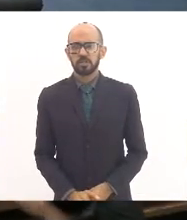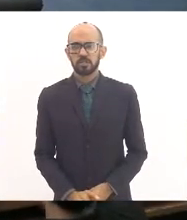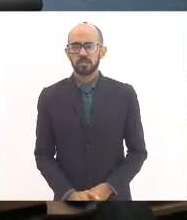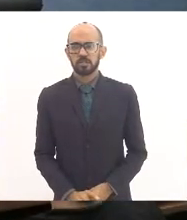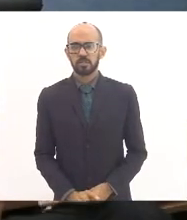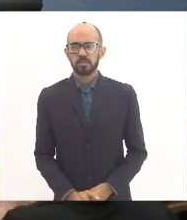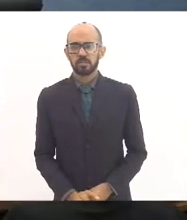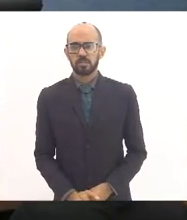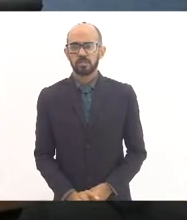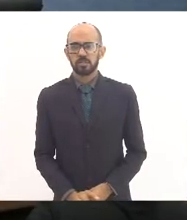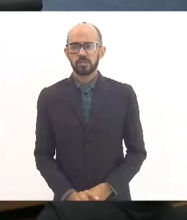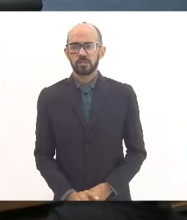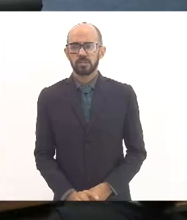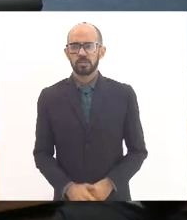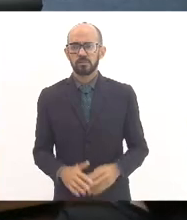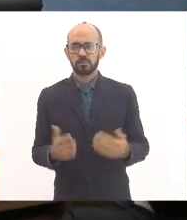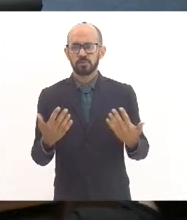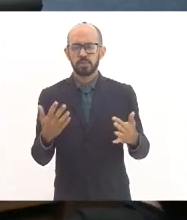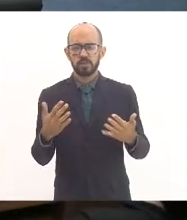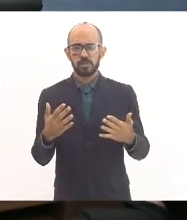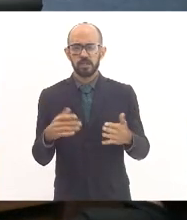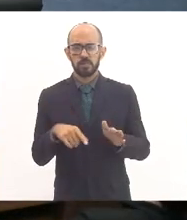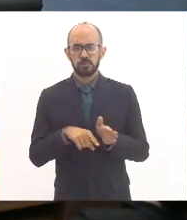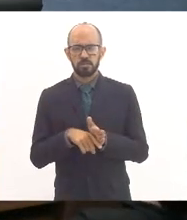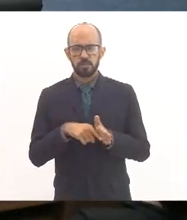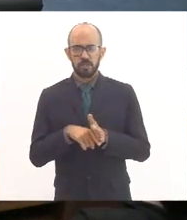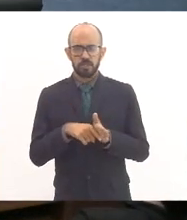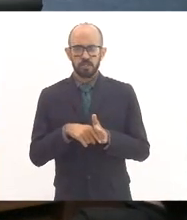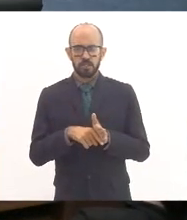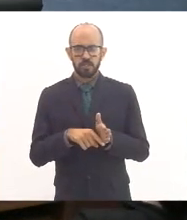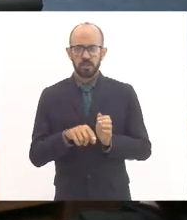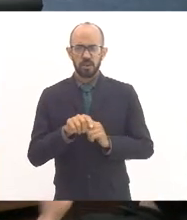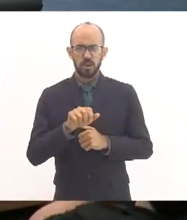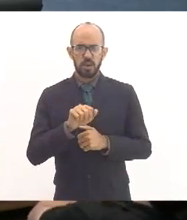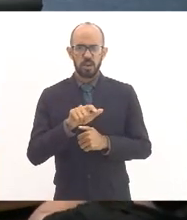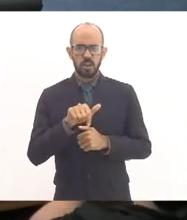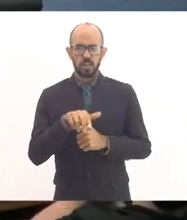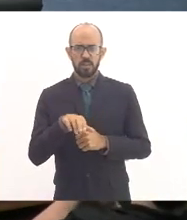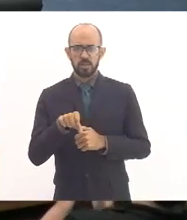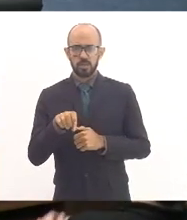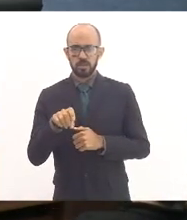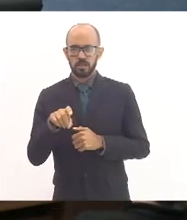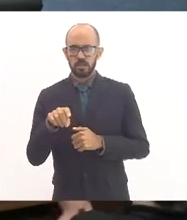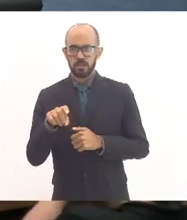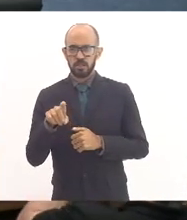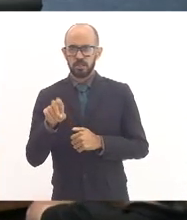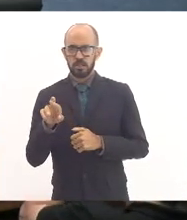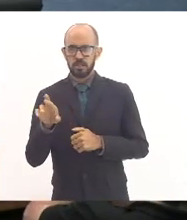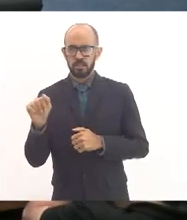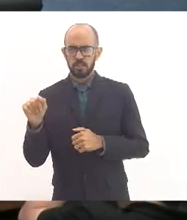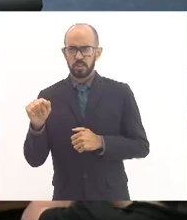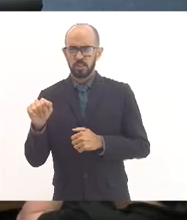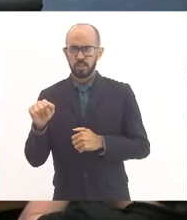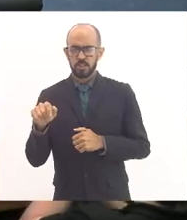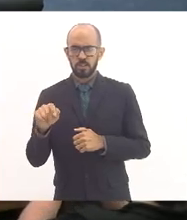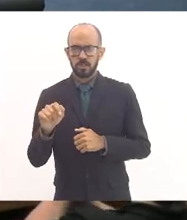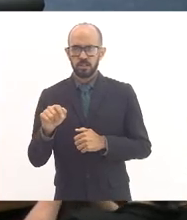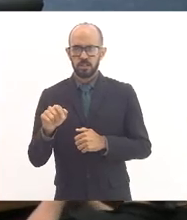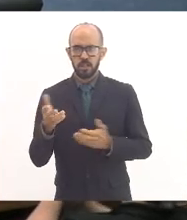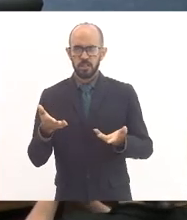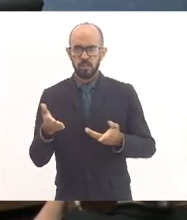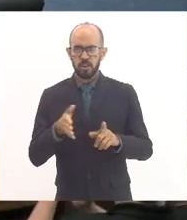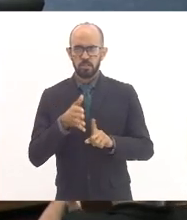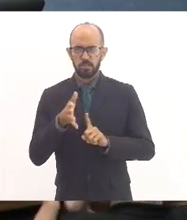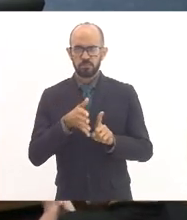e parabenizar a perita papiloscopista Alessandra passar passar a